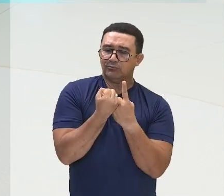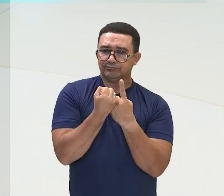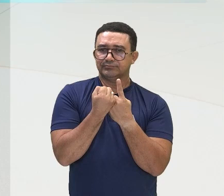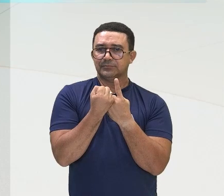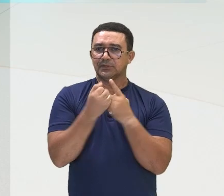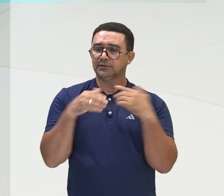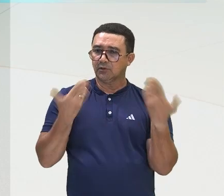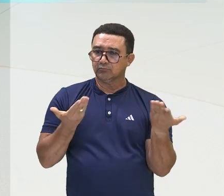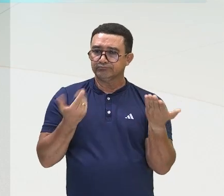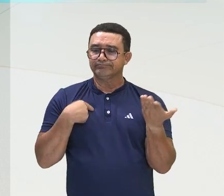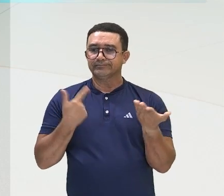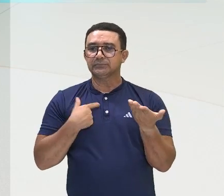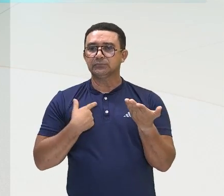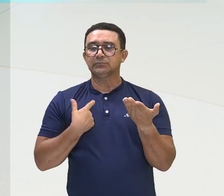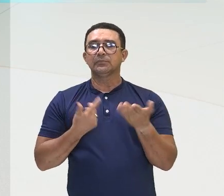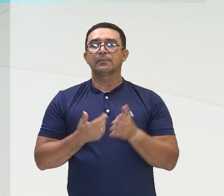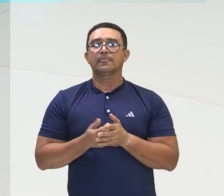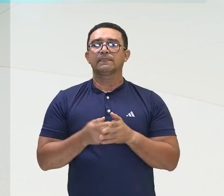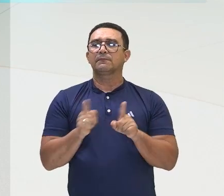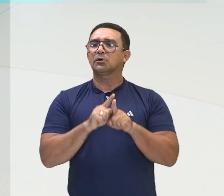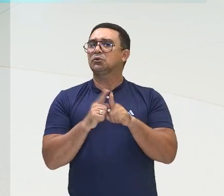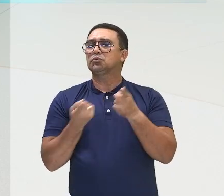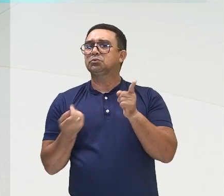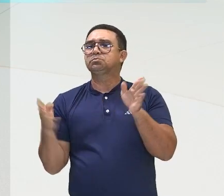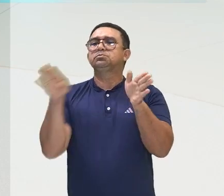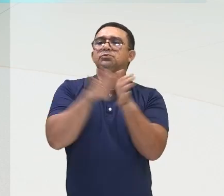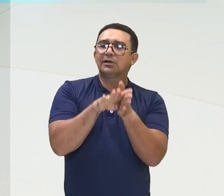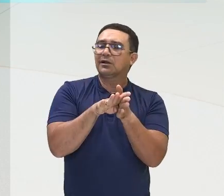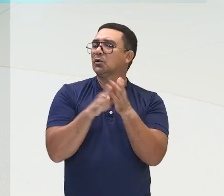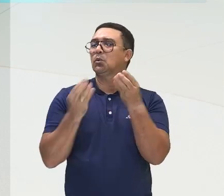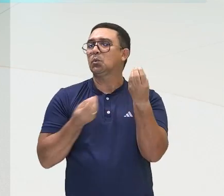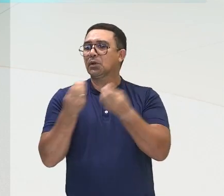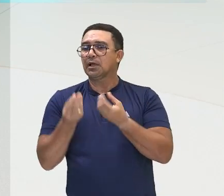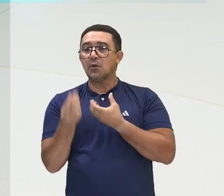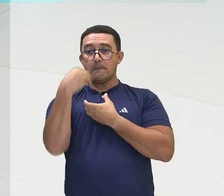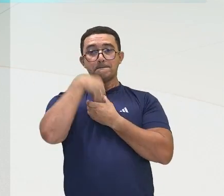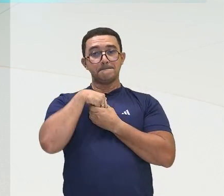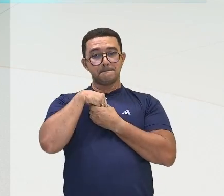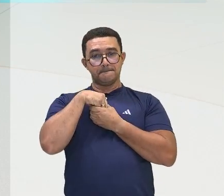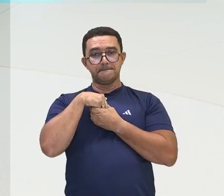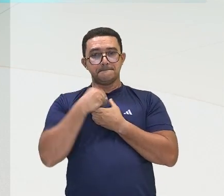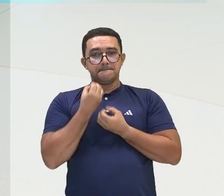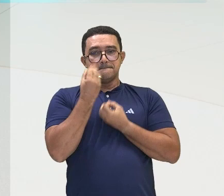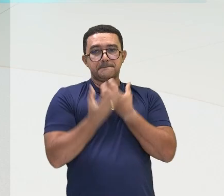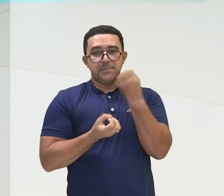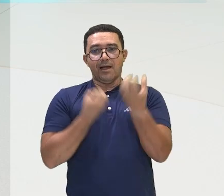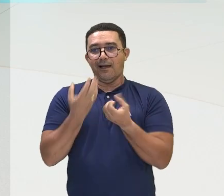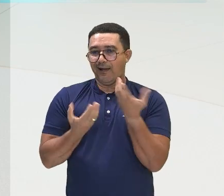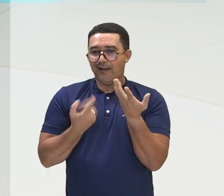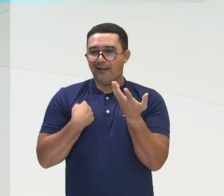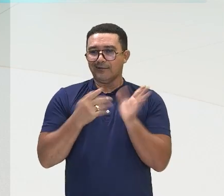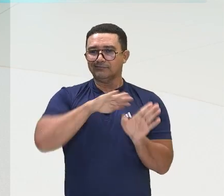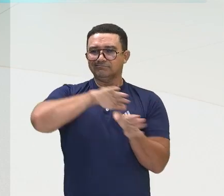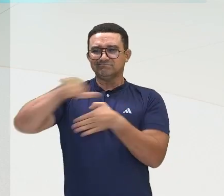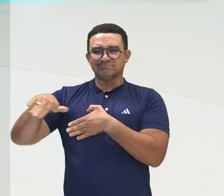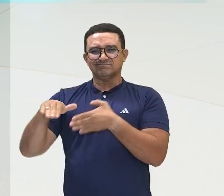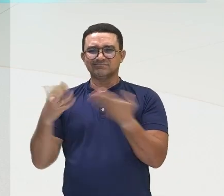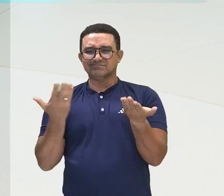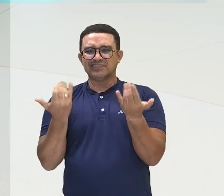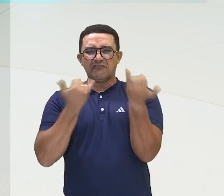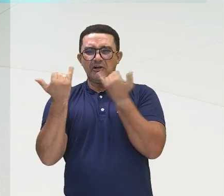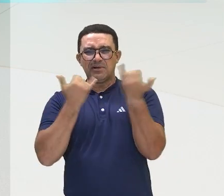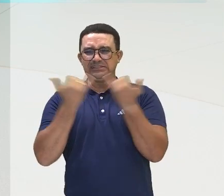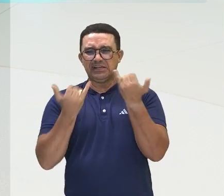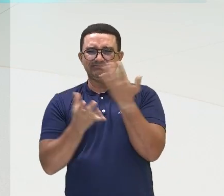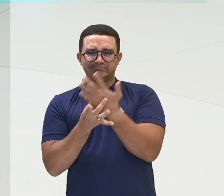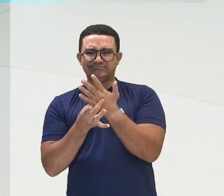chega o parnasianismo, eu vou ter realmente o oposto. Eu não quero saber dessas informações. Eu também vou ser objetivo, eu vou